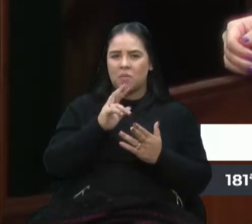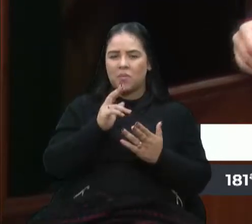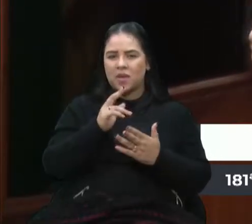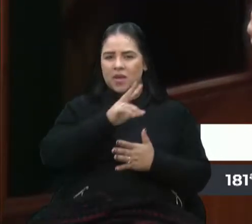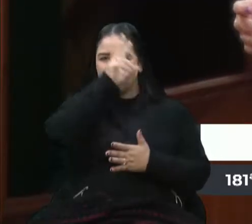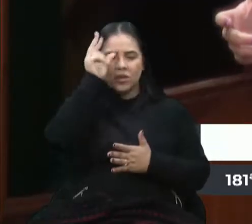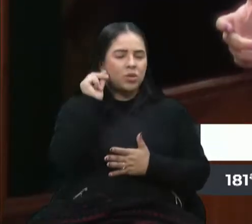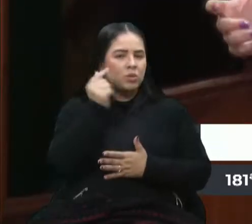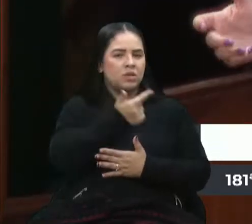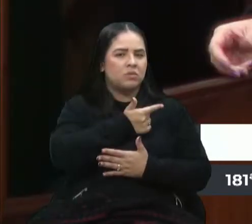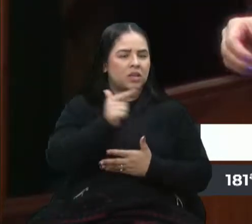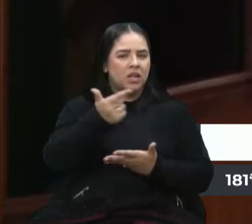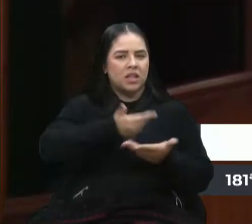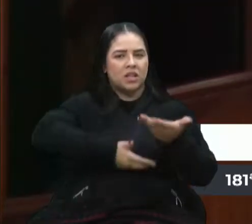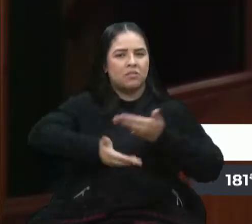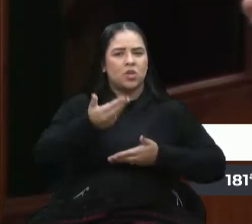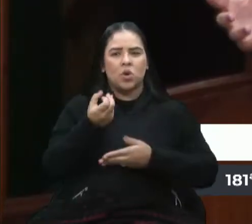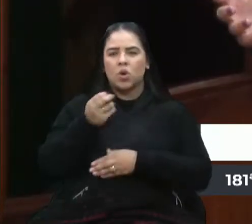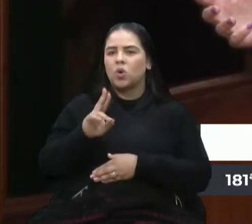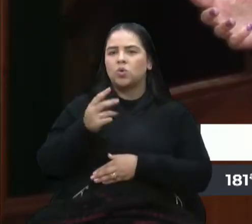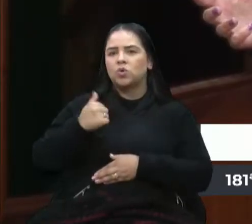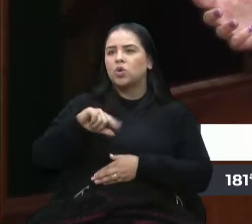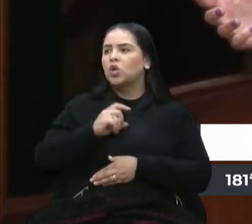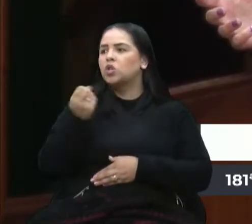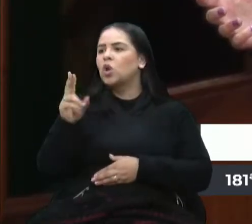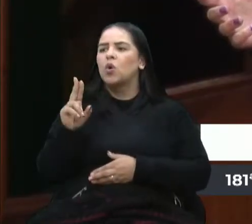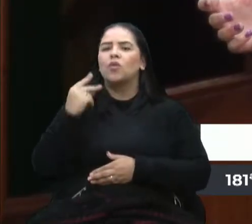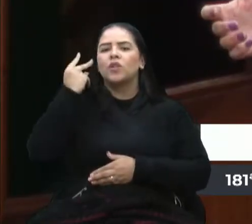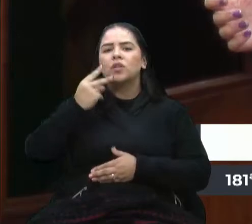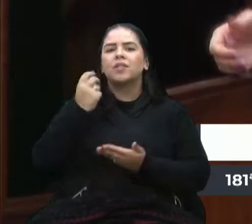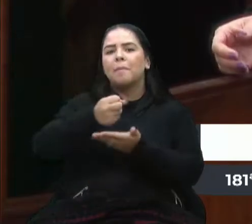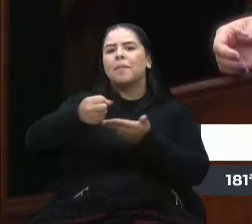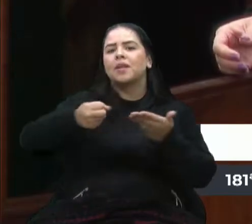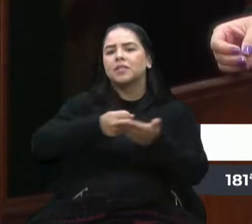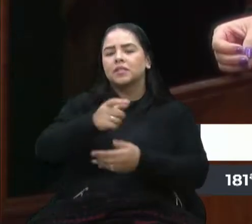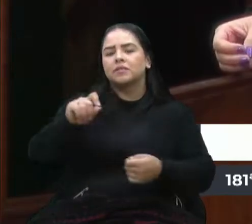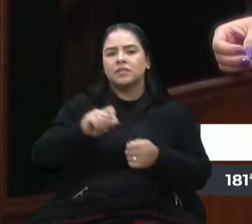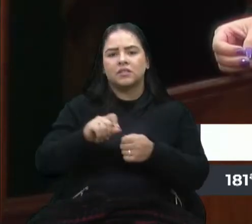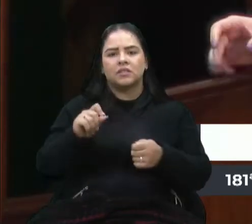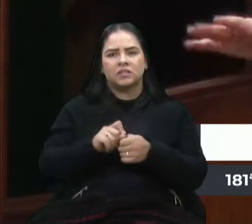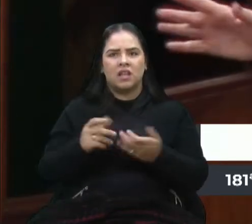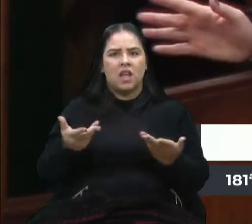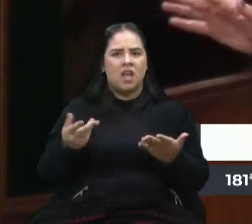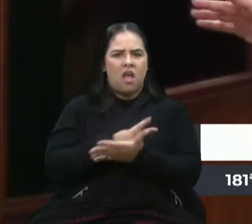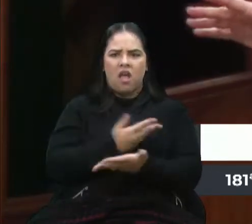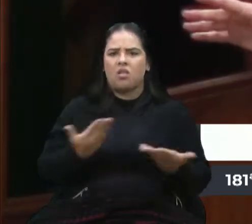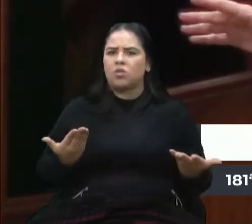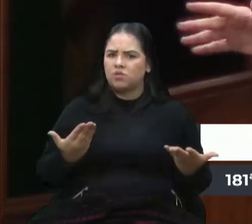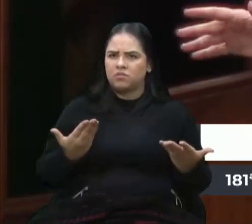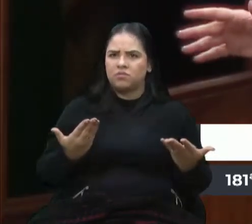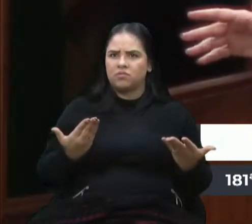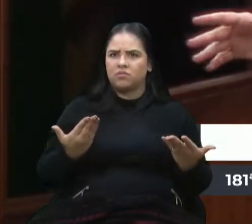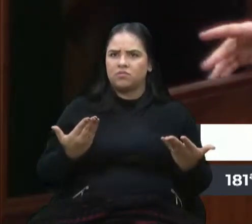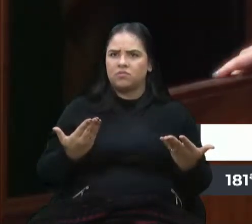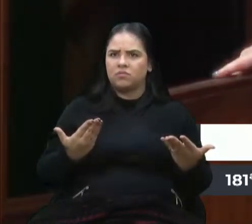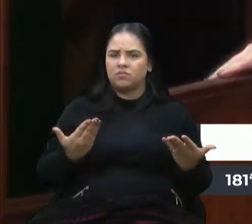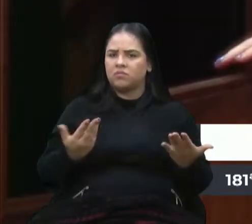atendendo e que estamos agindo, ou que vereadores da base do governo agem de forma truculenta, isso é, no mínimo,